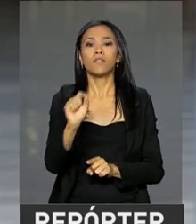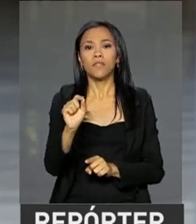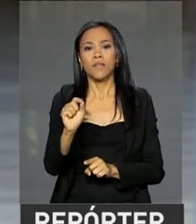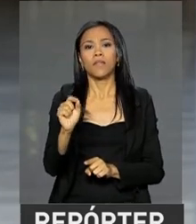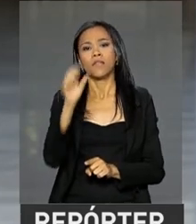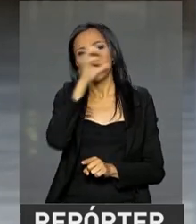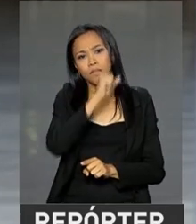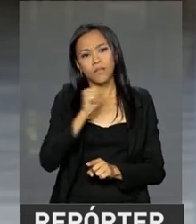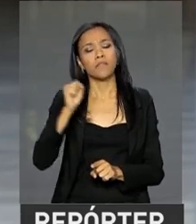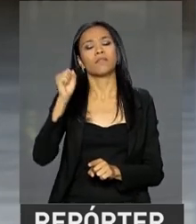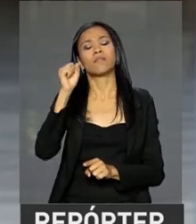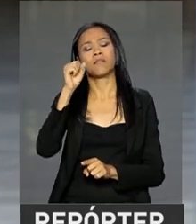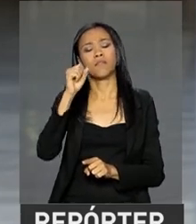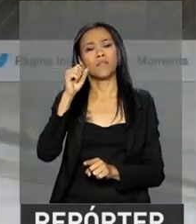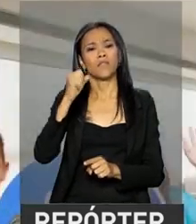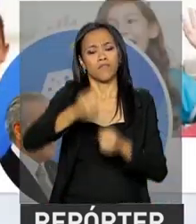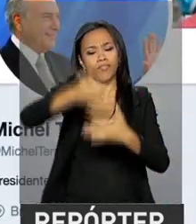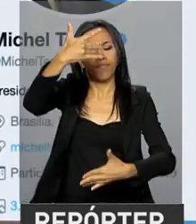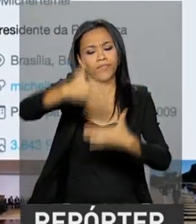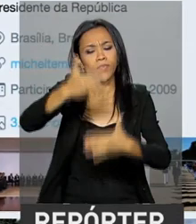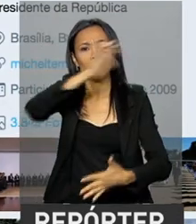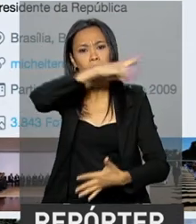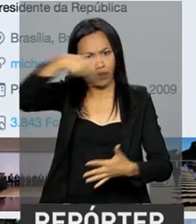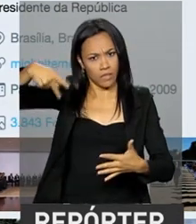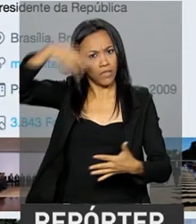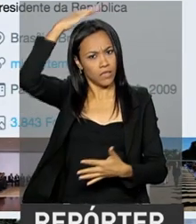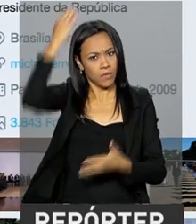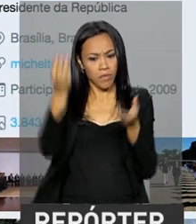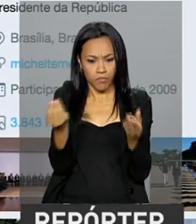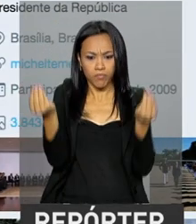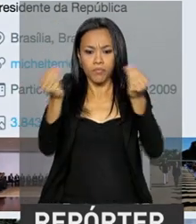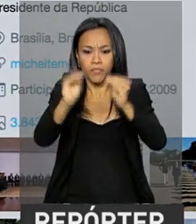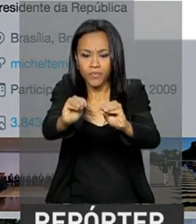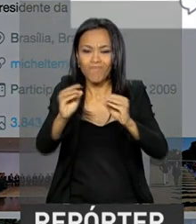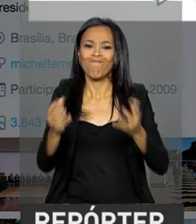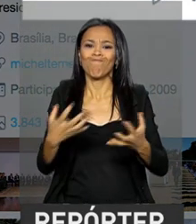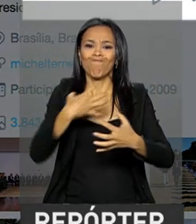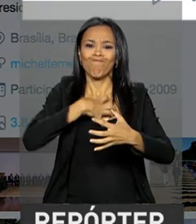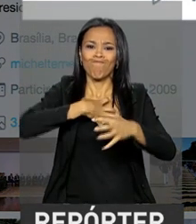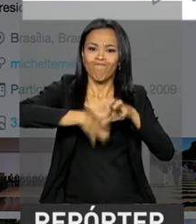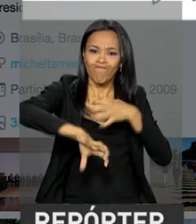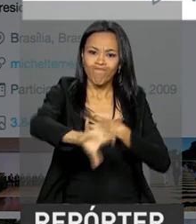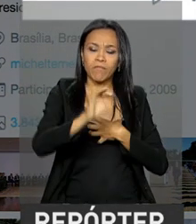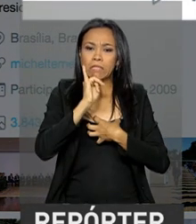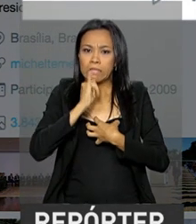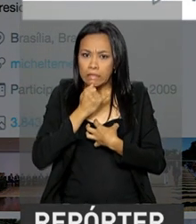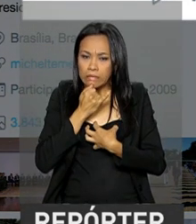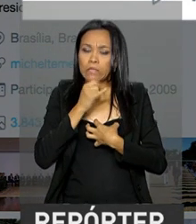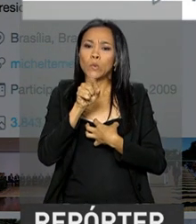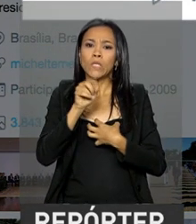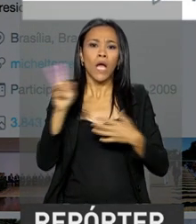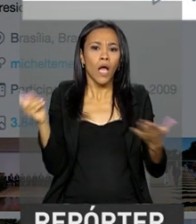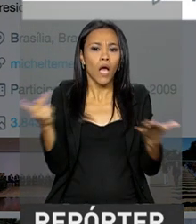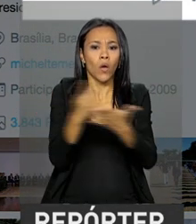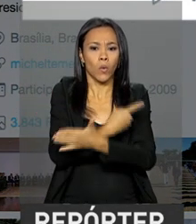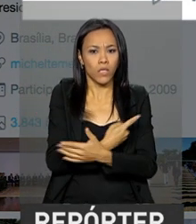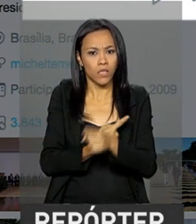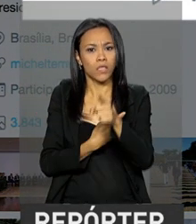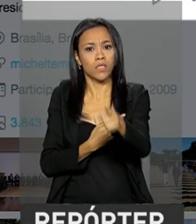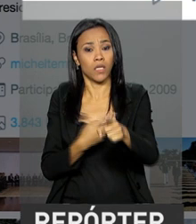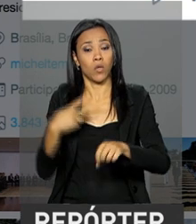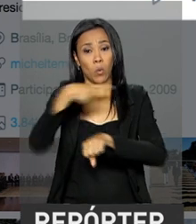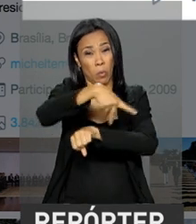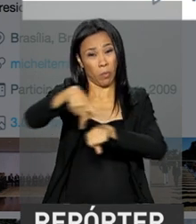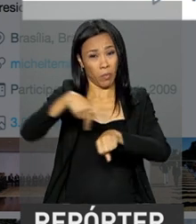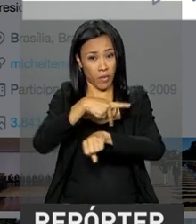pelas redes sociais ele manifestou a solidariedade ao povo e ao governo de Portugal Ah e classificou como uma